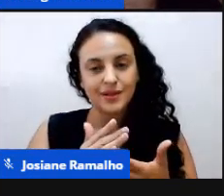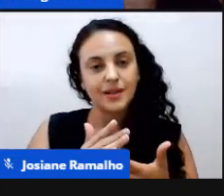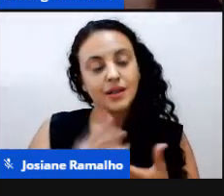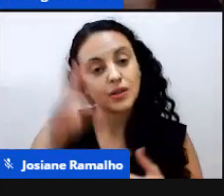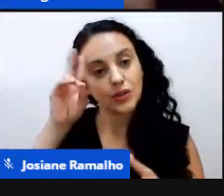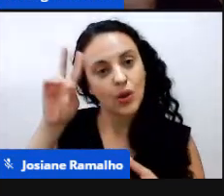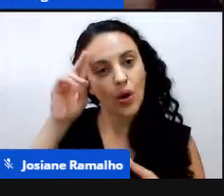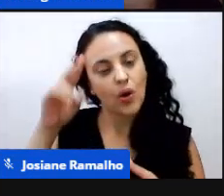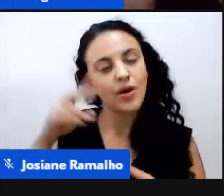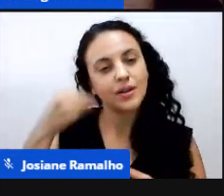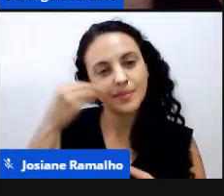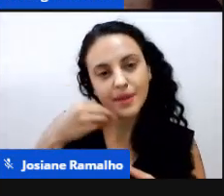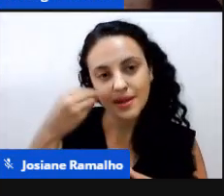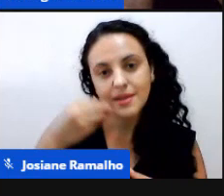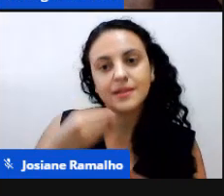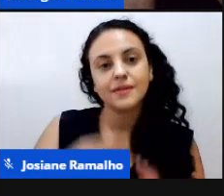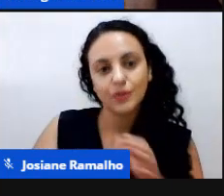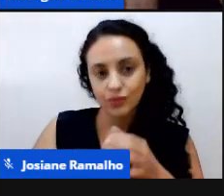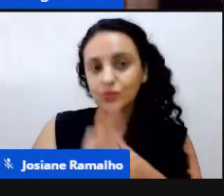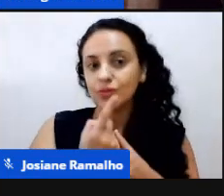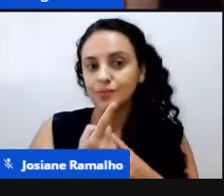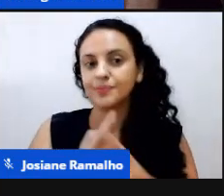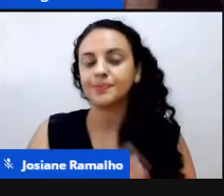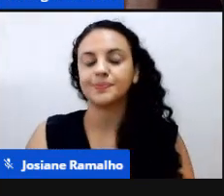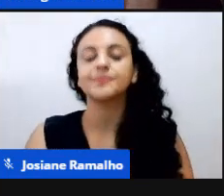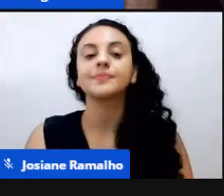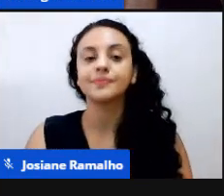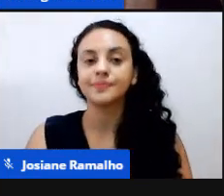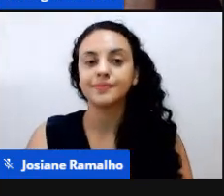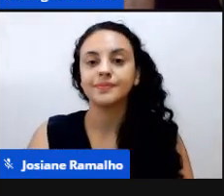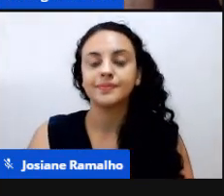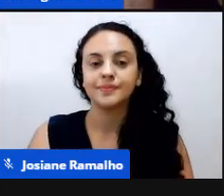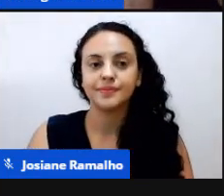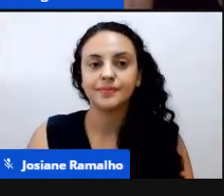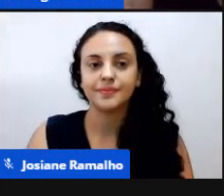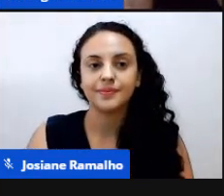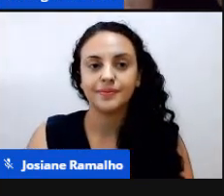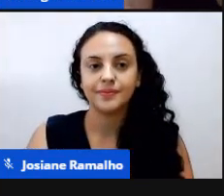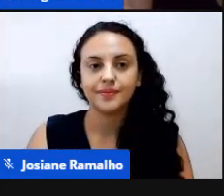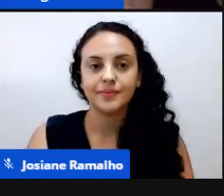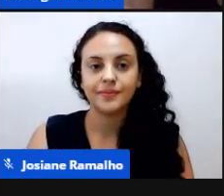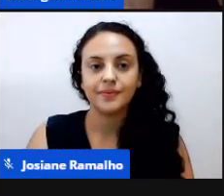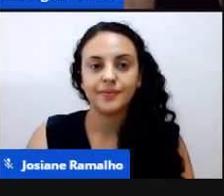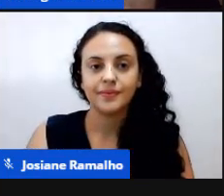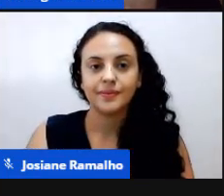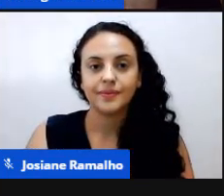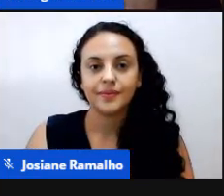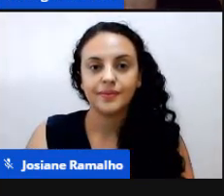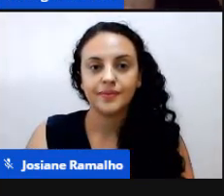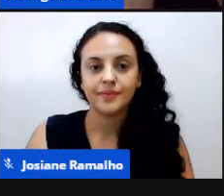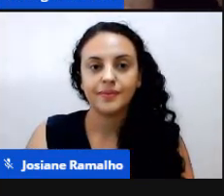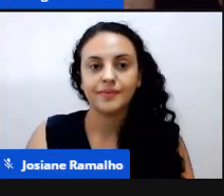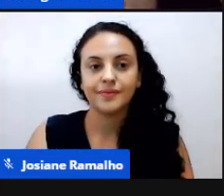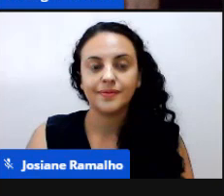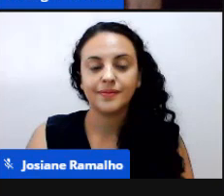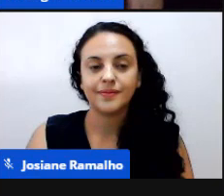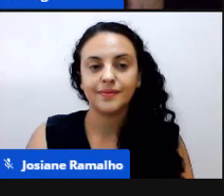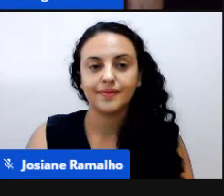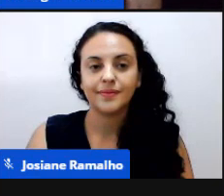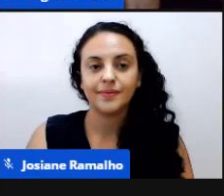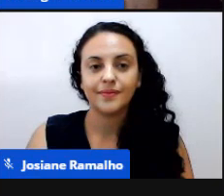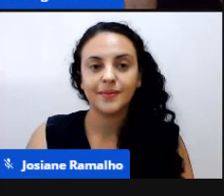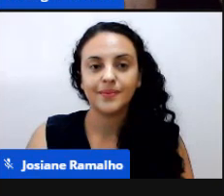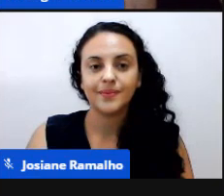de educação física também, né, Felipe? Exatamente, Elisângela. Vamos para o próximo slide?